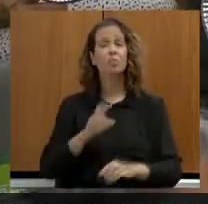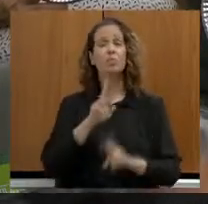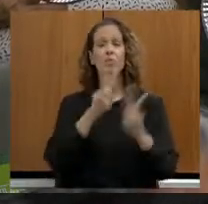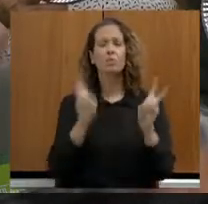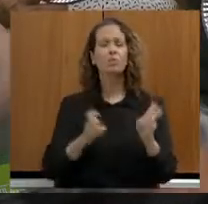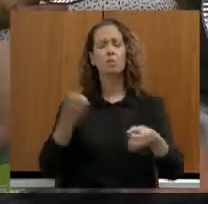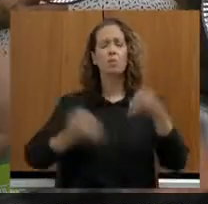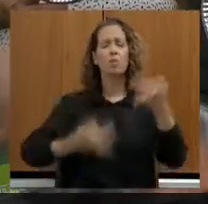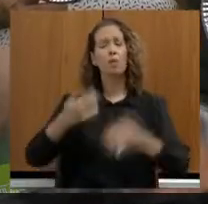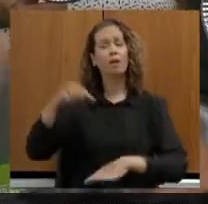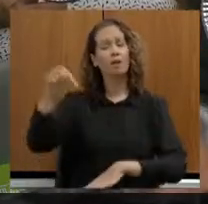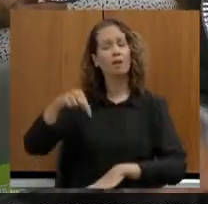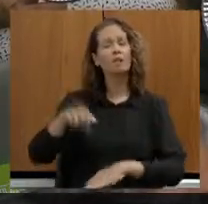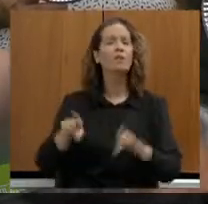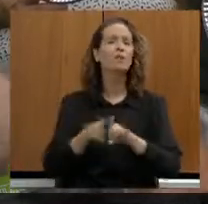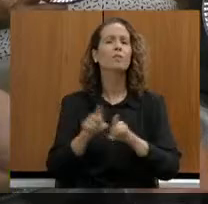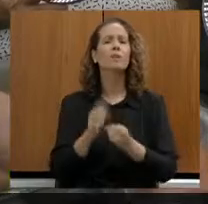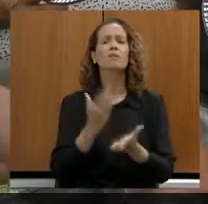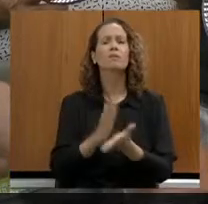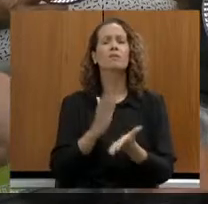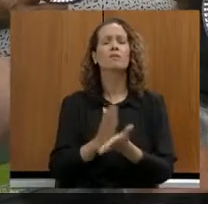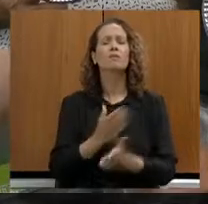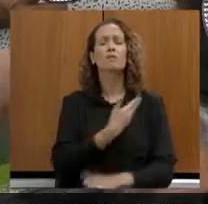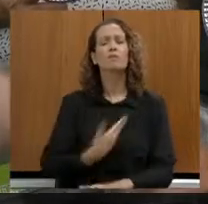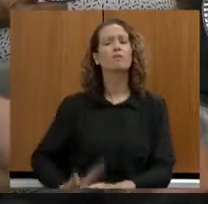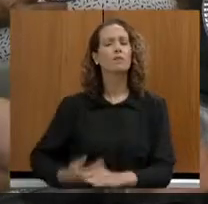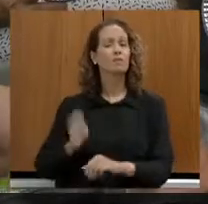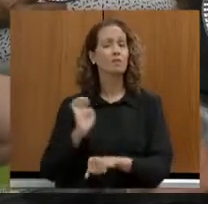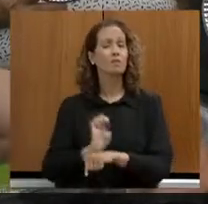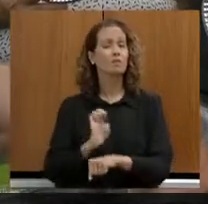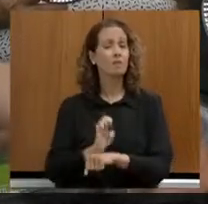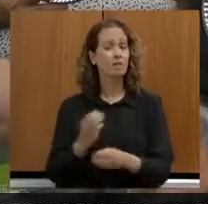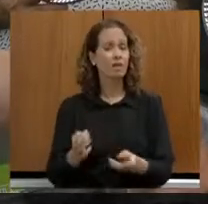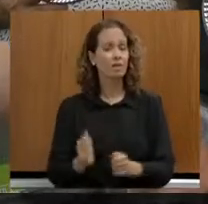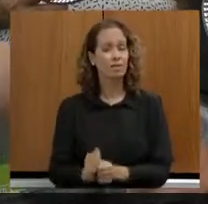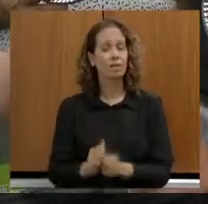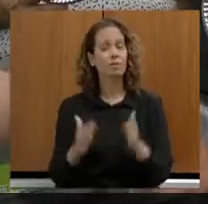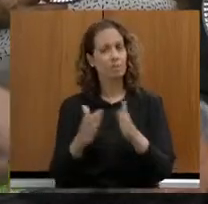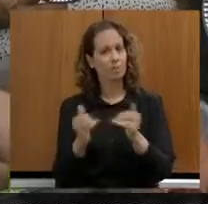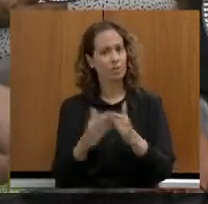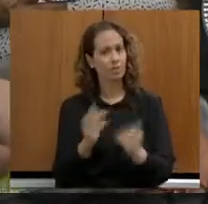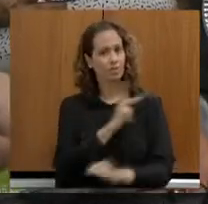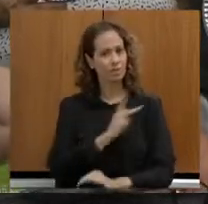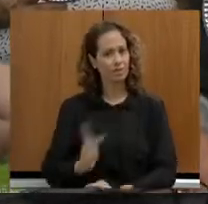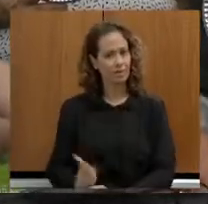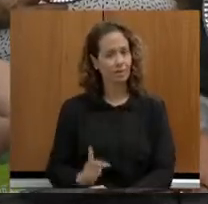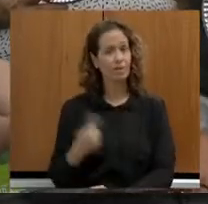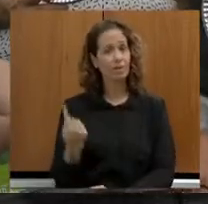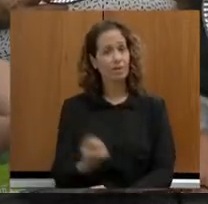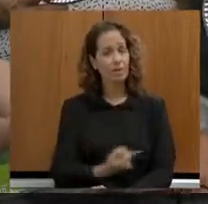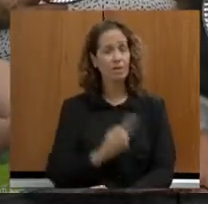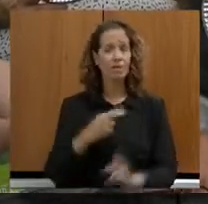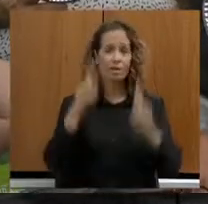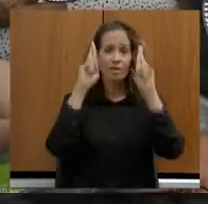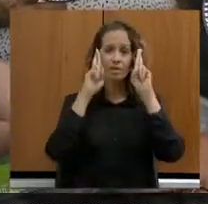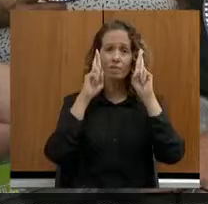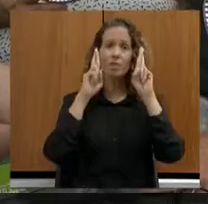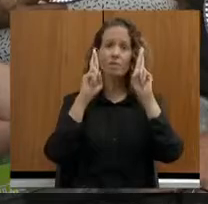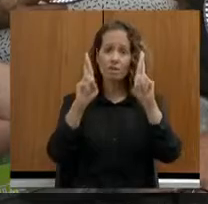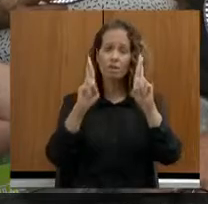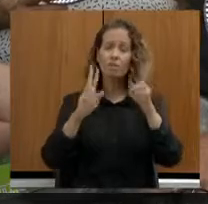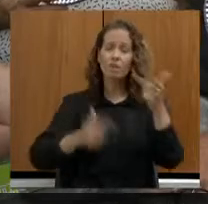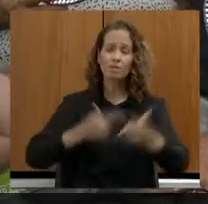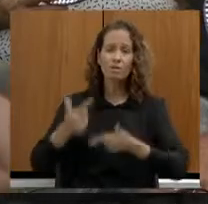aqui e sobre o que tem lhe incomodar no governo do estado o que eu quero lhe pedir Presidente é que a gente siga respeitando o